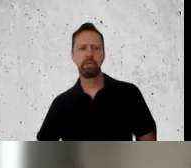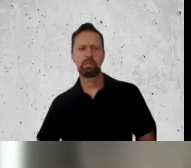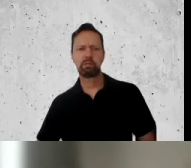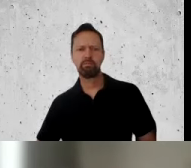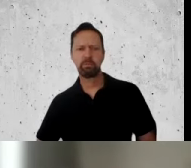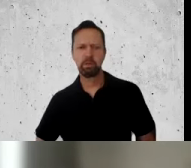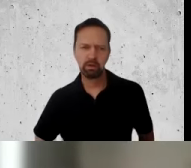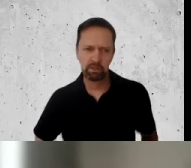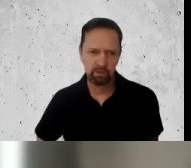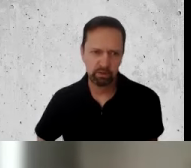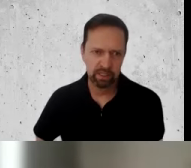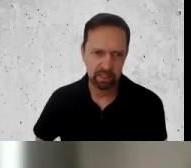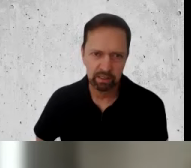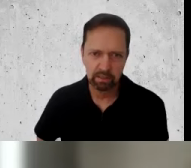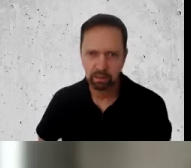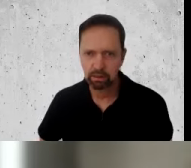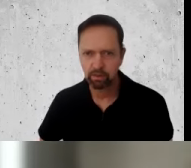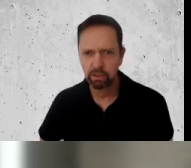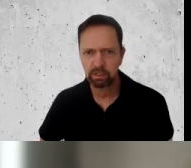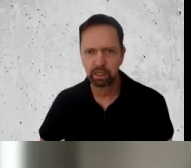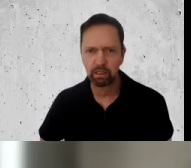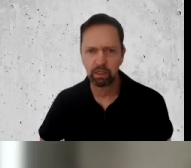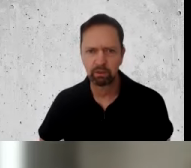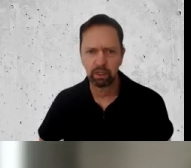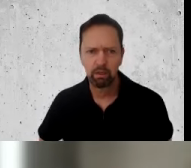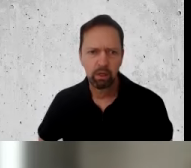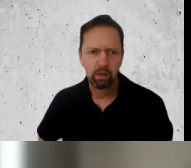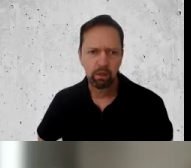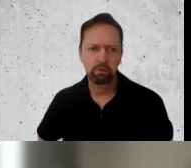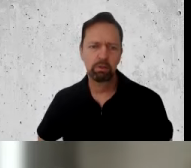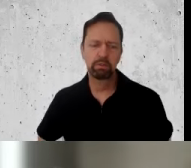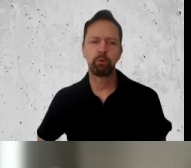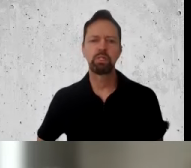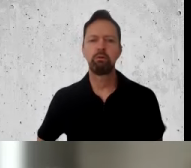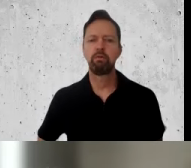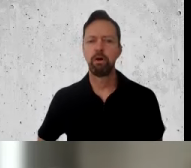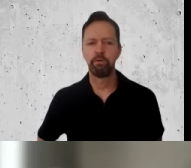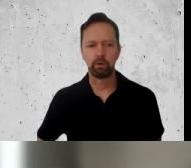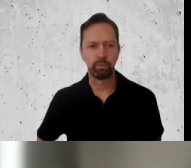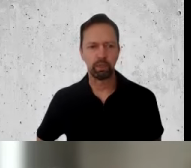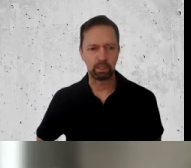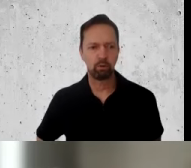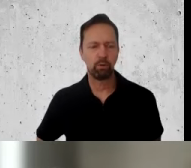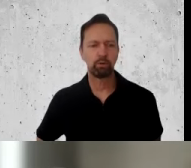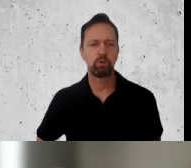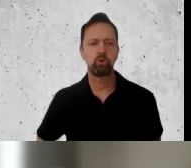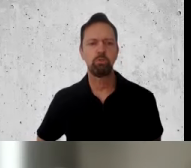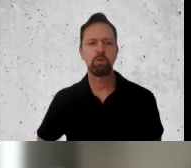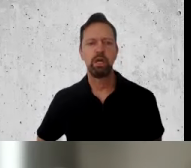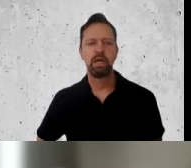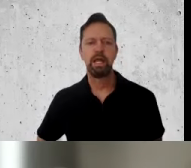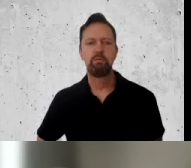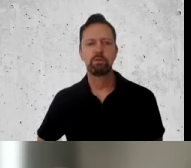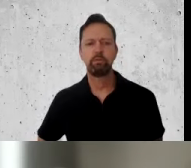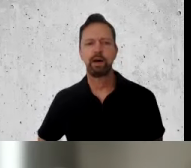os componentes, talvez eu devesse fazer, talvez devesse estar aqui dentro, né? Digamos, a produção não envolve componentes. Ele compra os